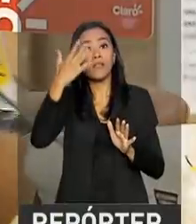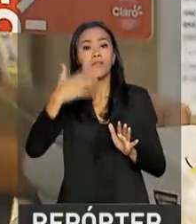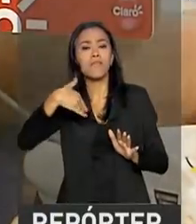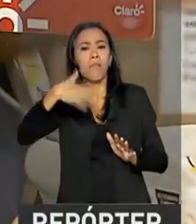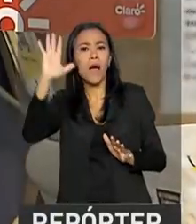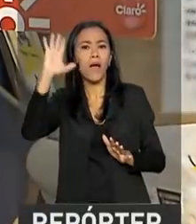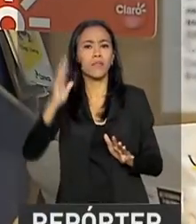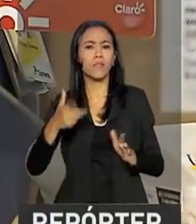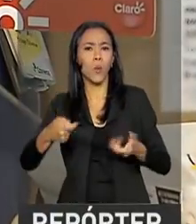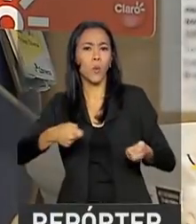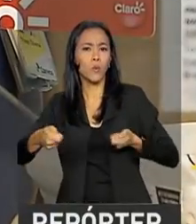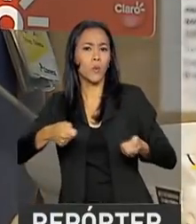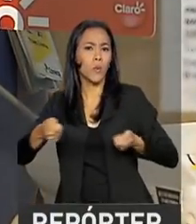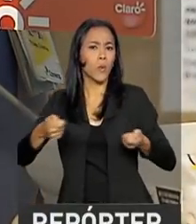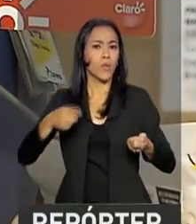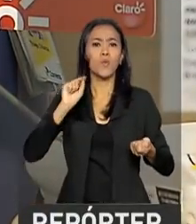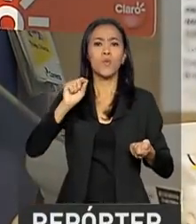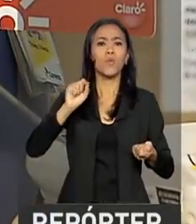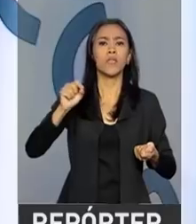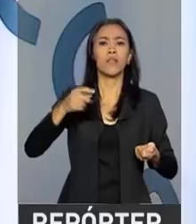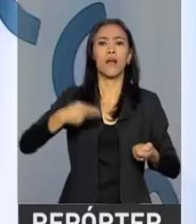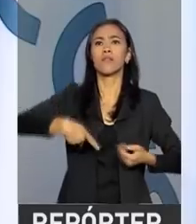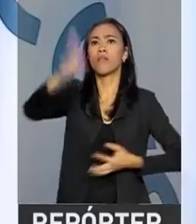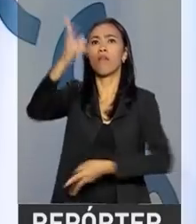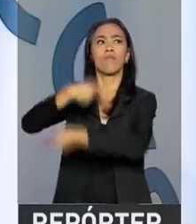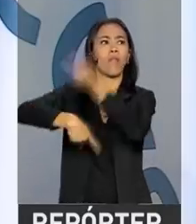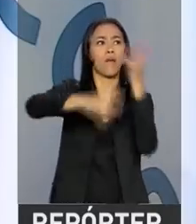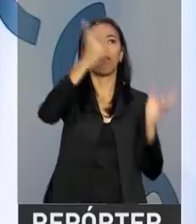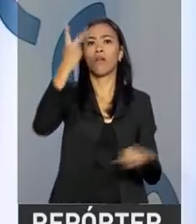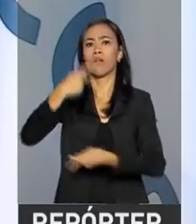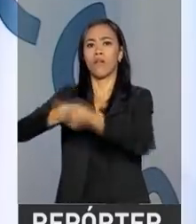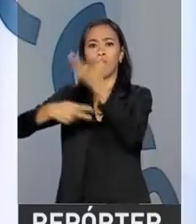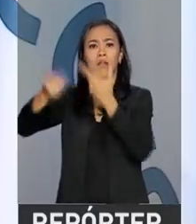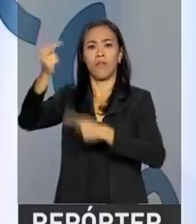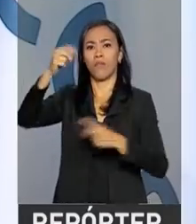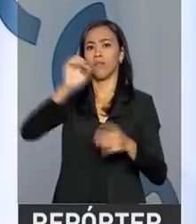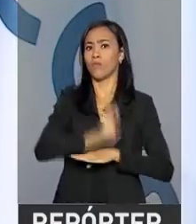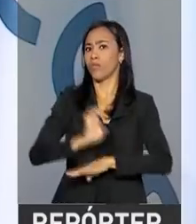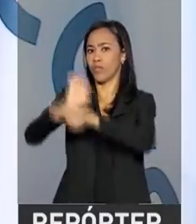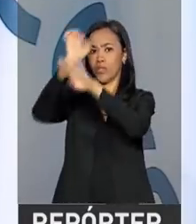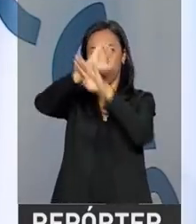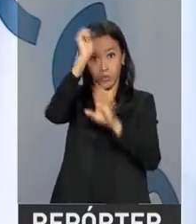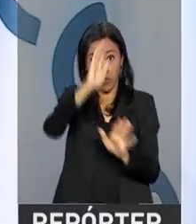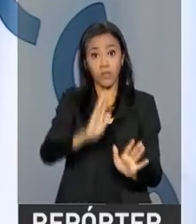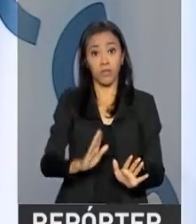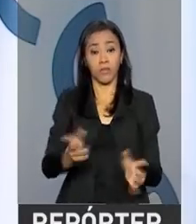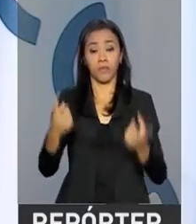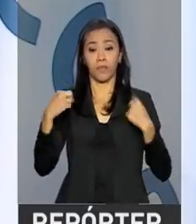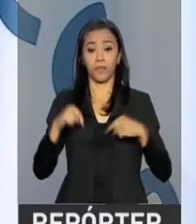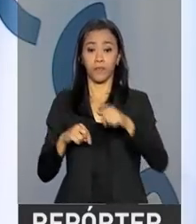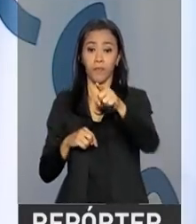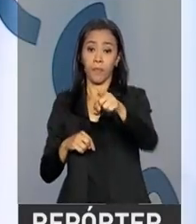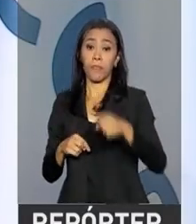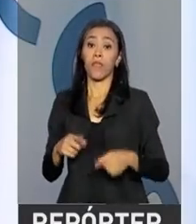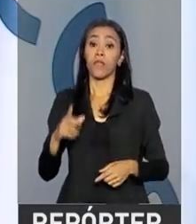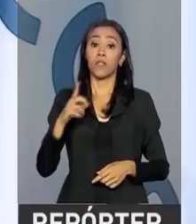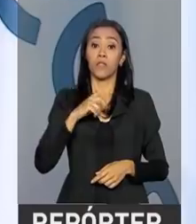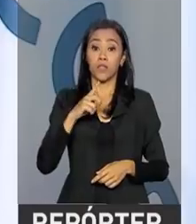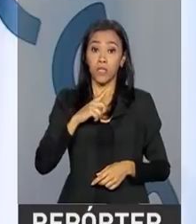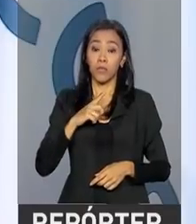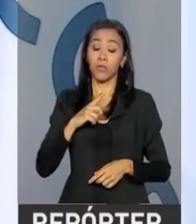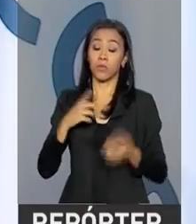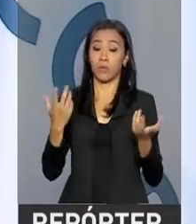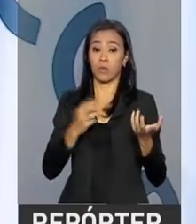sobre o que circula pelo país lembrando que os grandes sites com que nós temos aí os grandes economias com que nós temos os